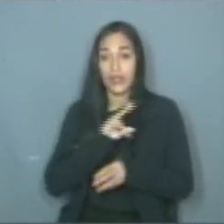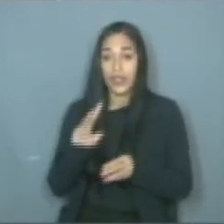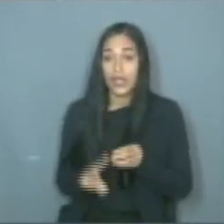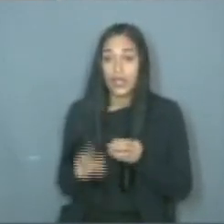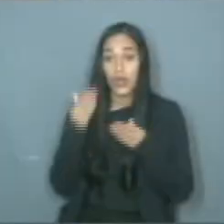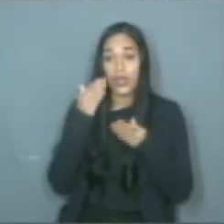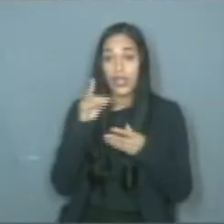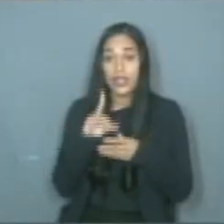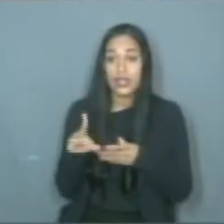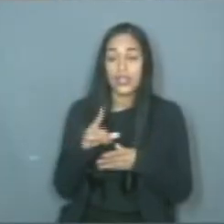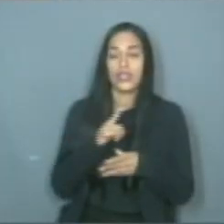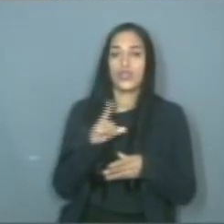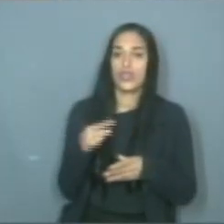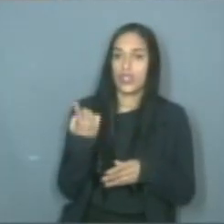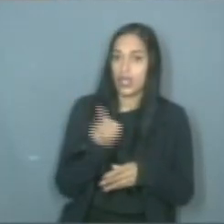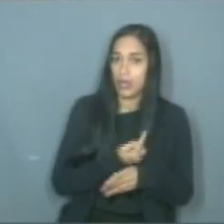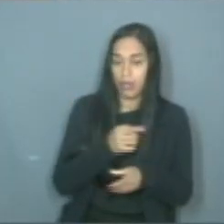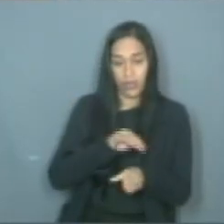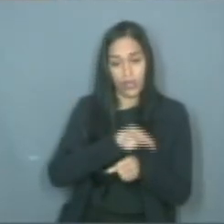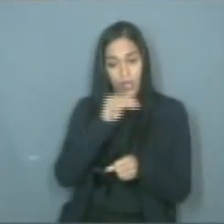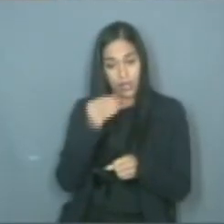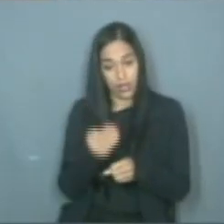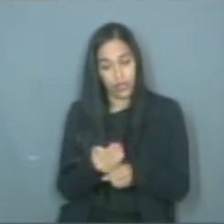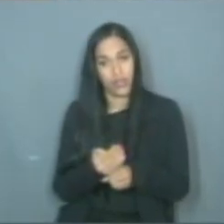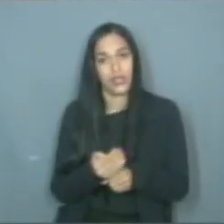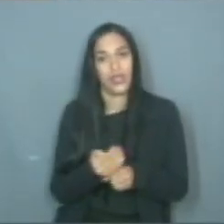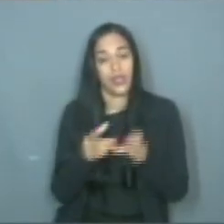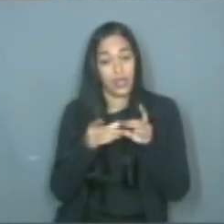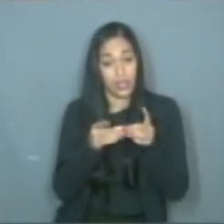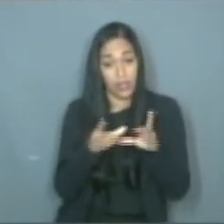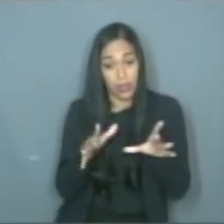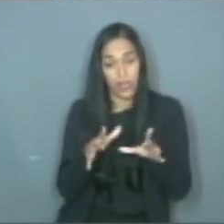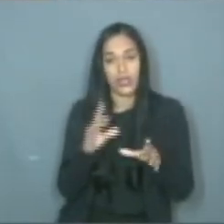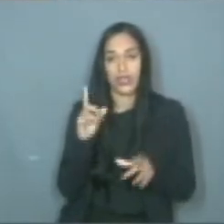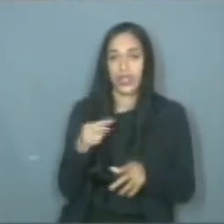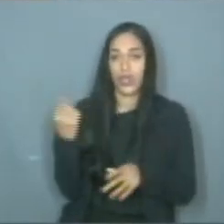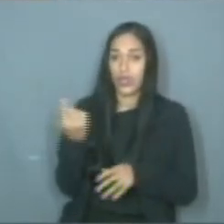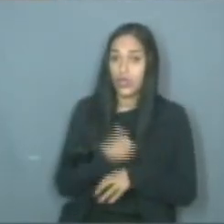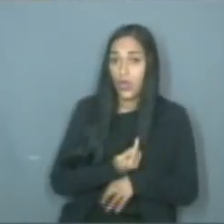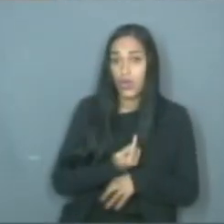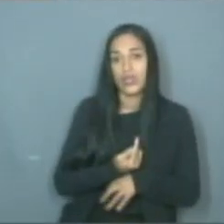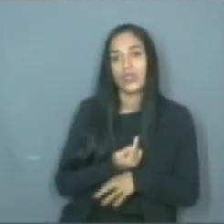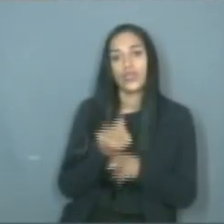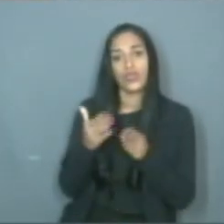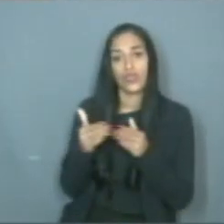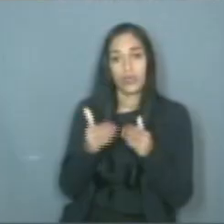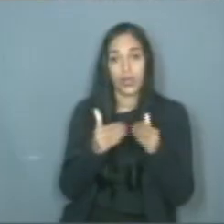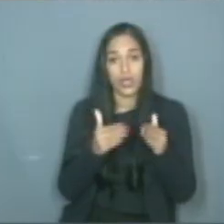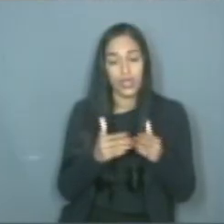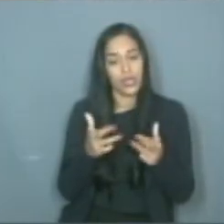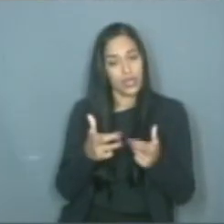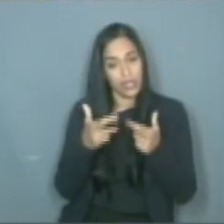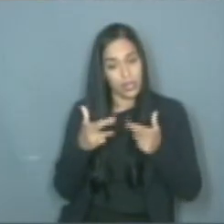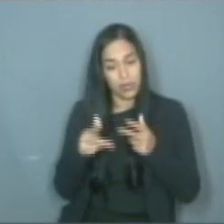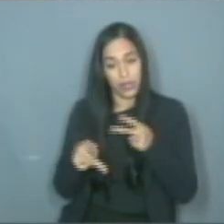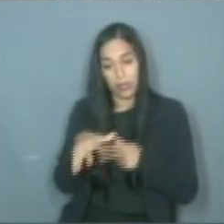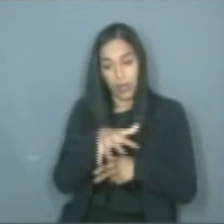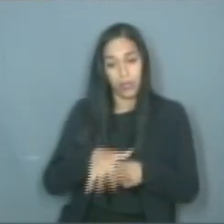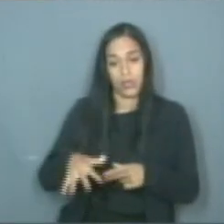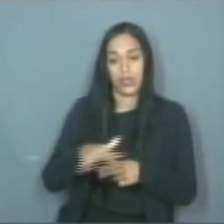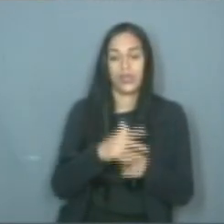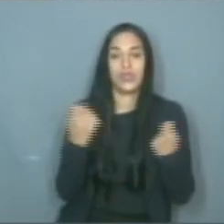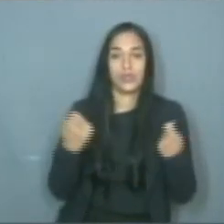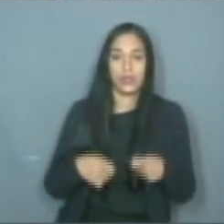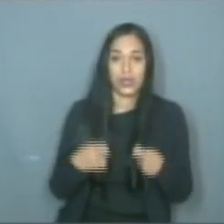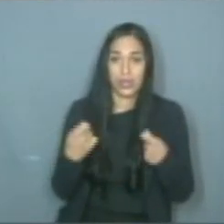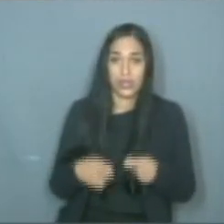graças a Deus que nós estamos na democracia e que a gente pode trazer aqui todos e todas as solicitações e requerimentos que a população precisa.